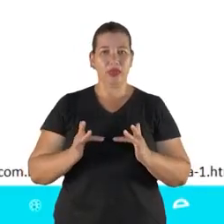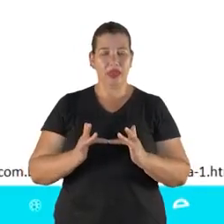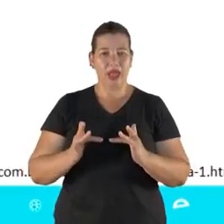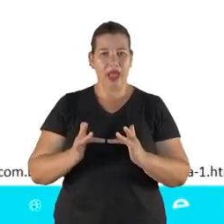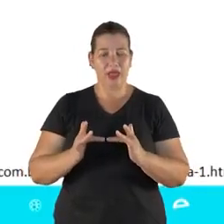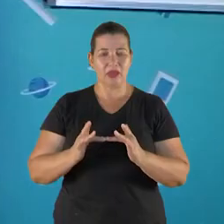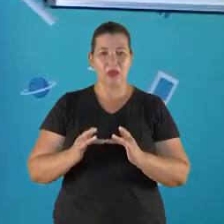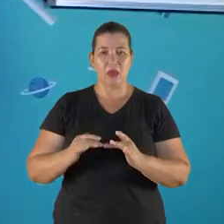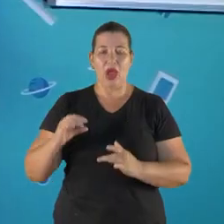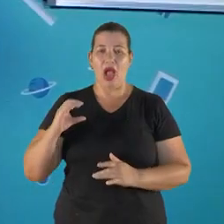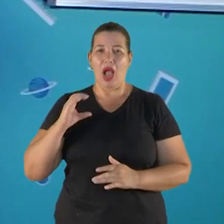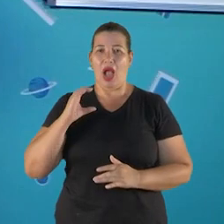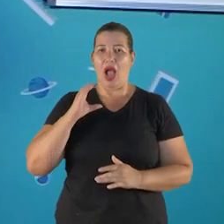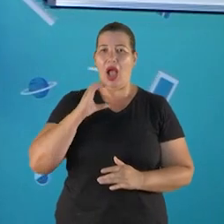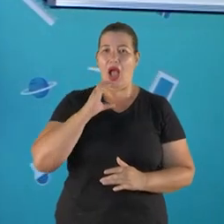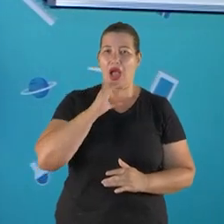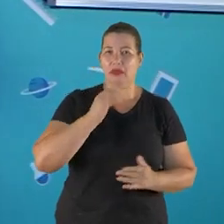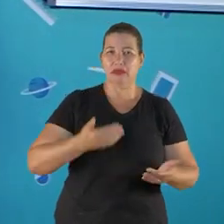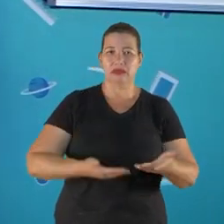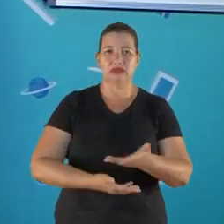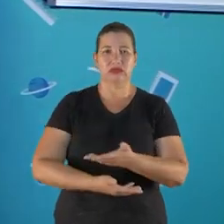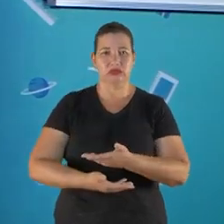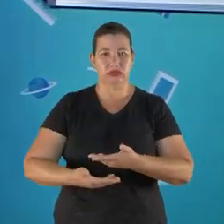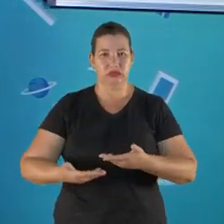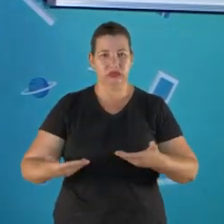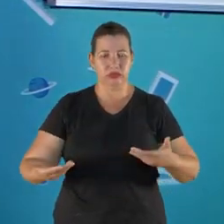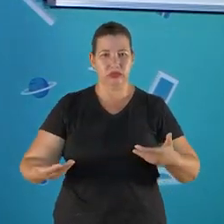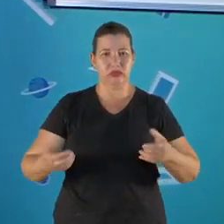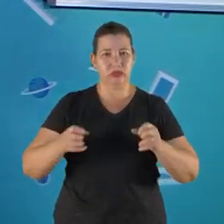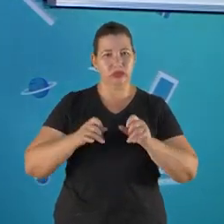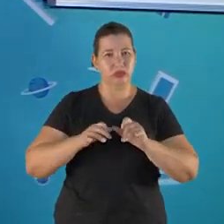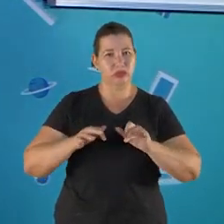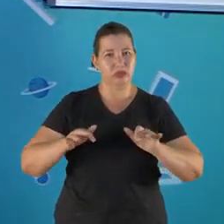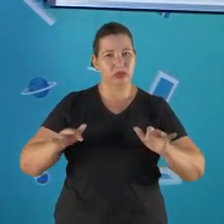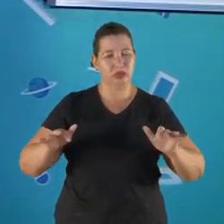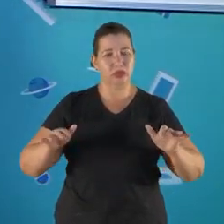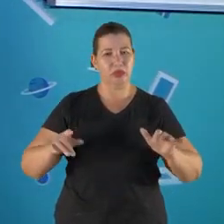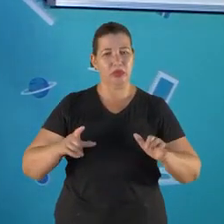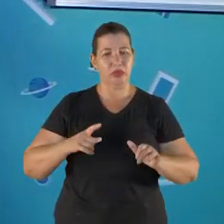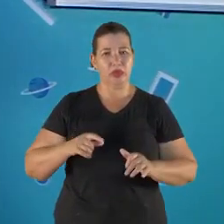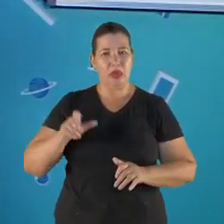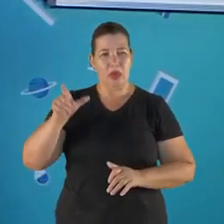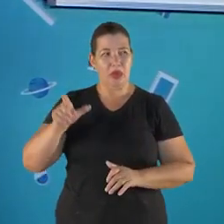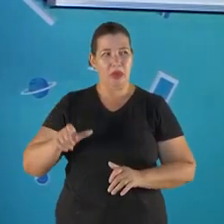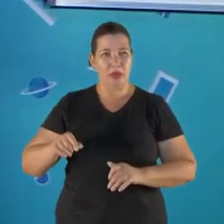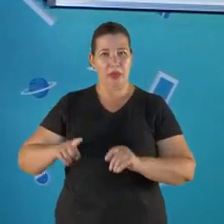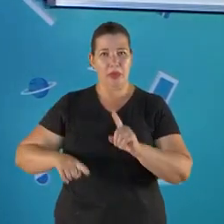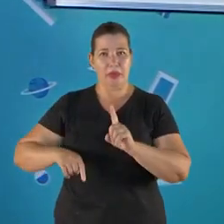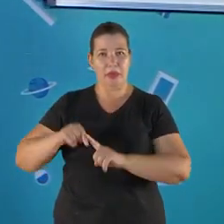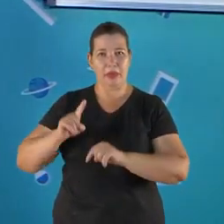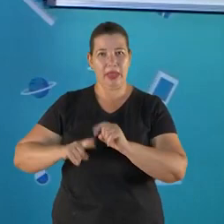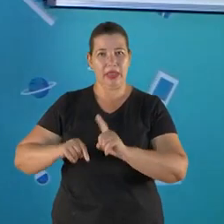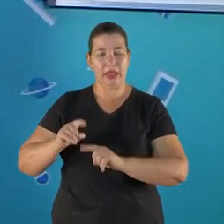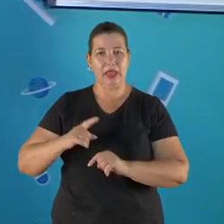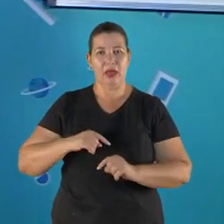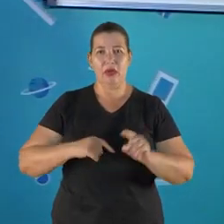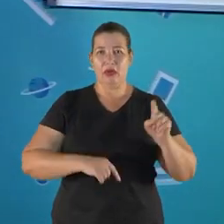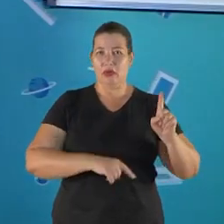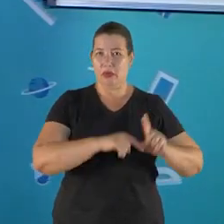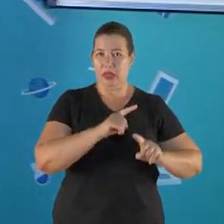em contato, o calor tende a transferir-se espontaneamente do corpo de